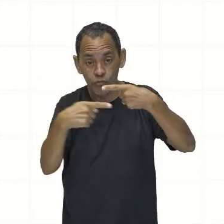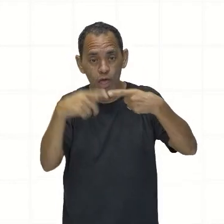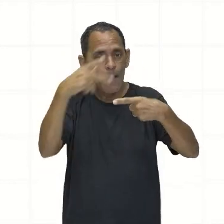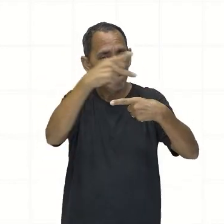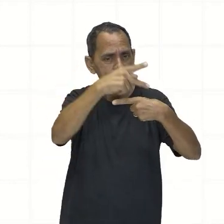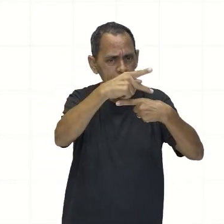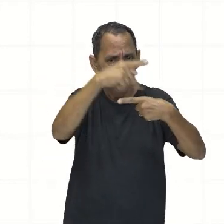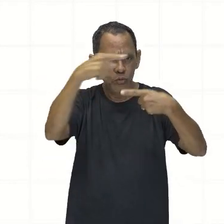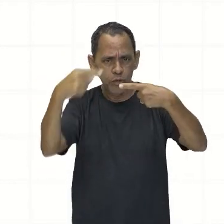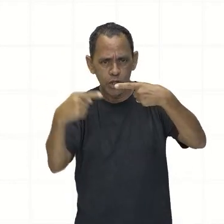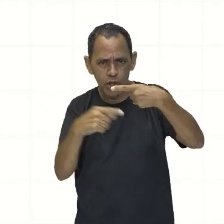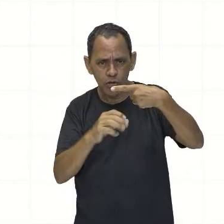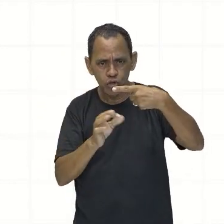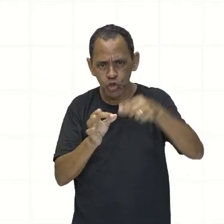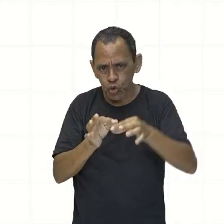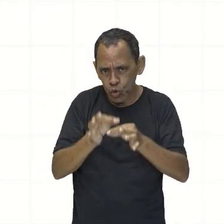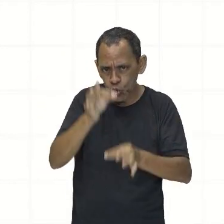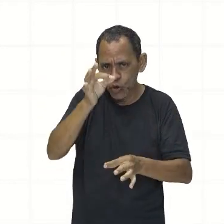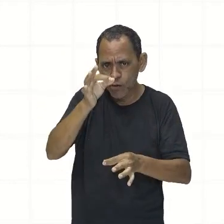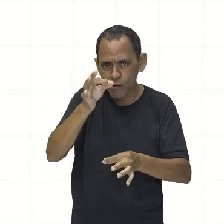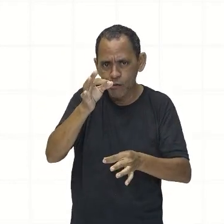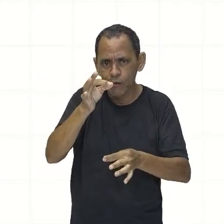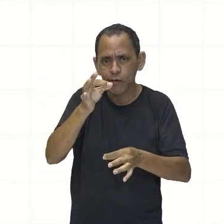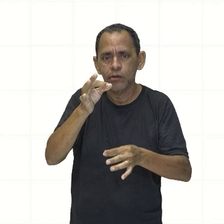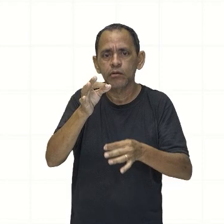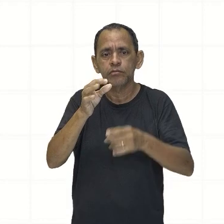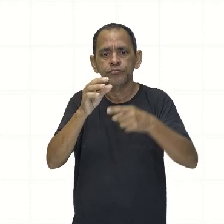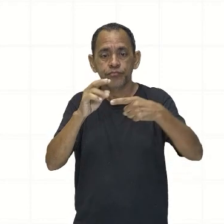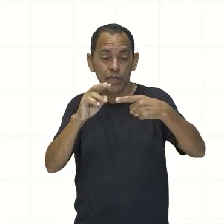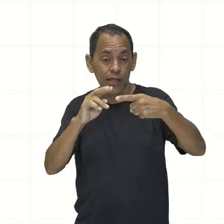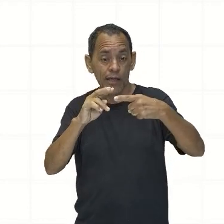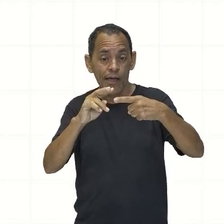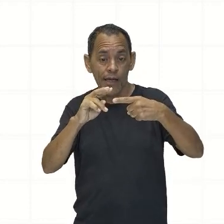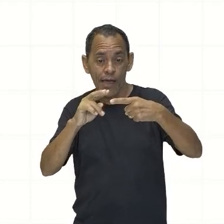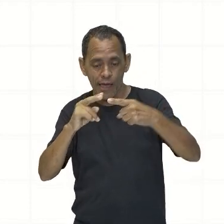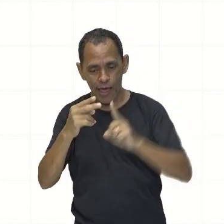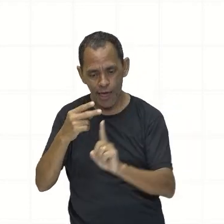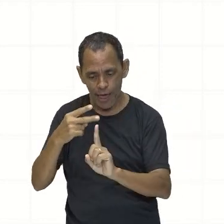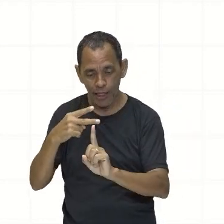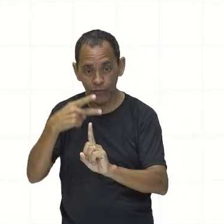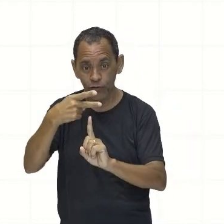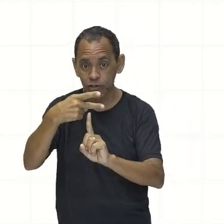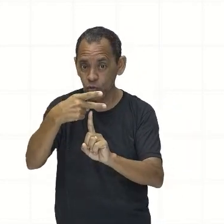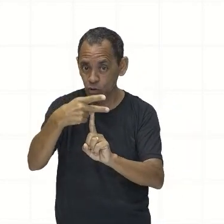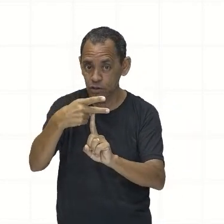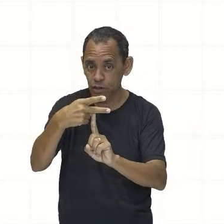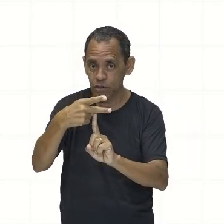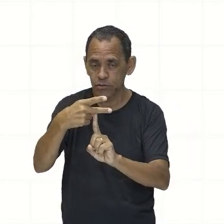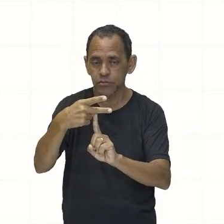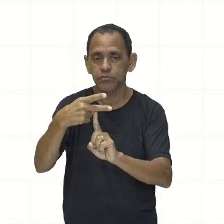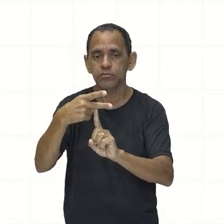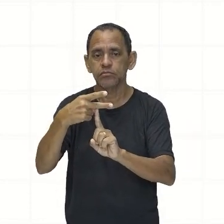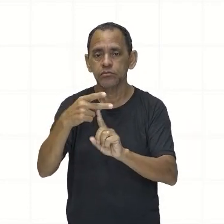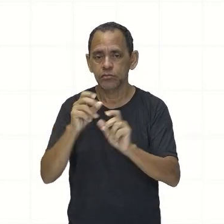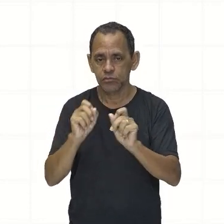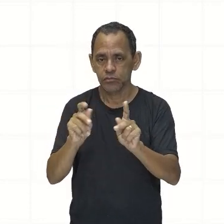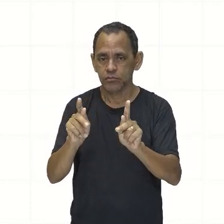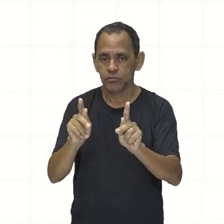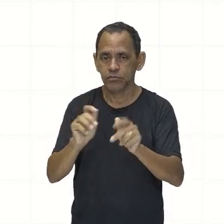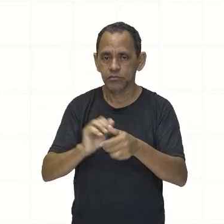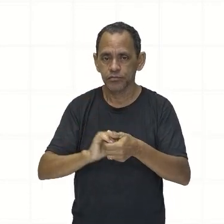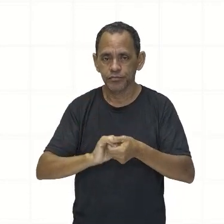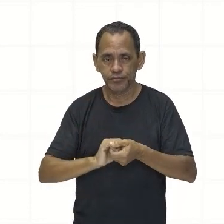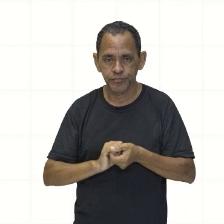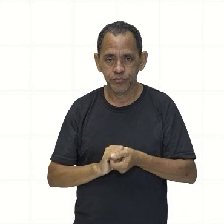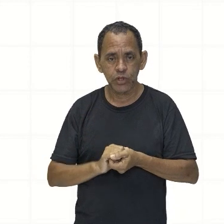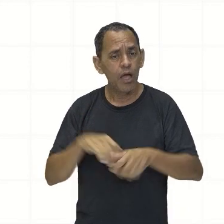altura, certo? Ó, elevado ao quadrado. Muito bem. Então, nós